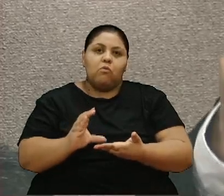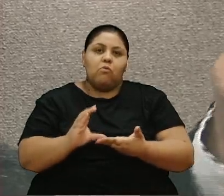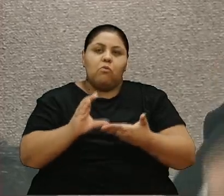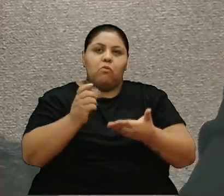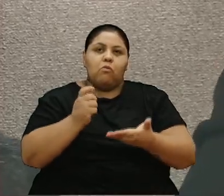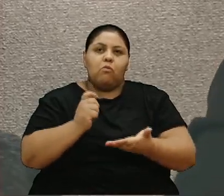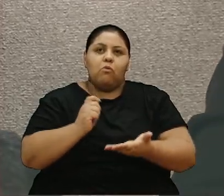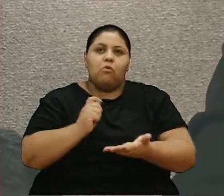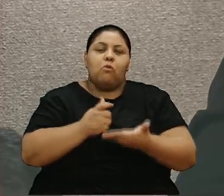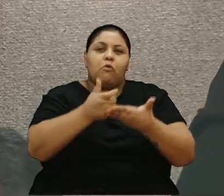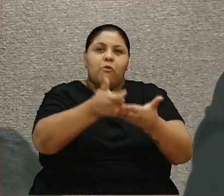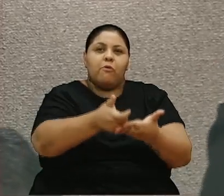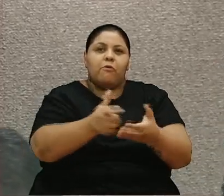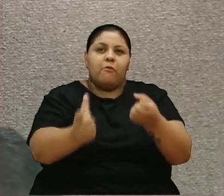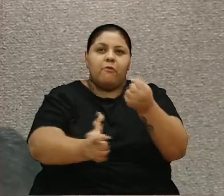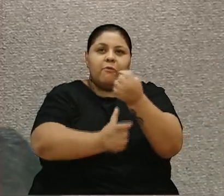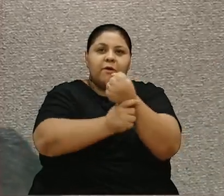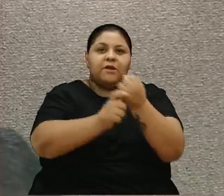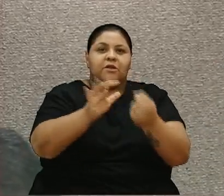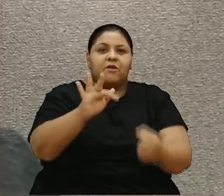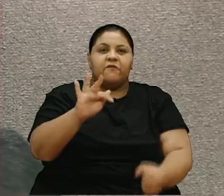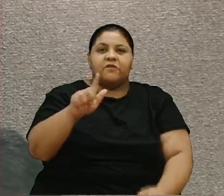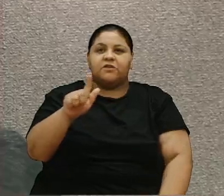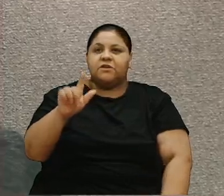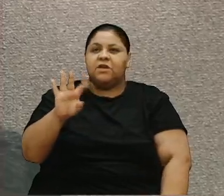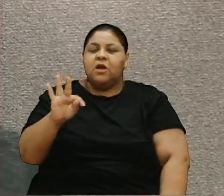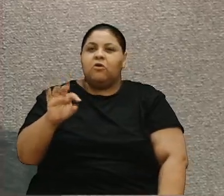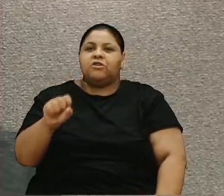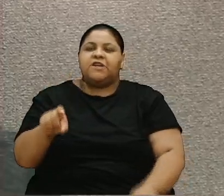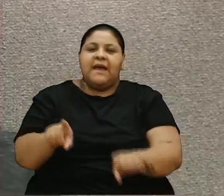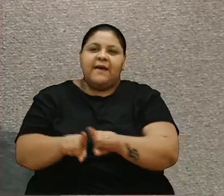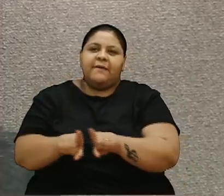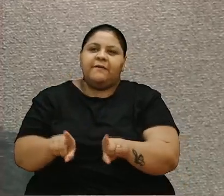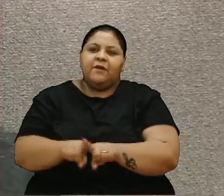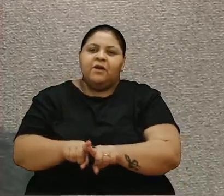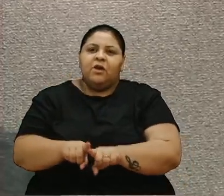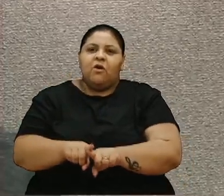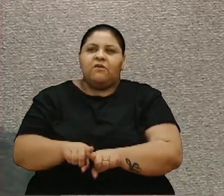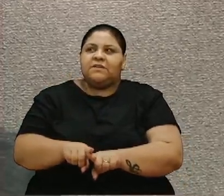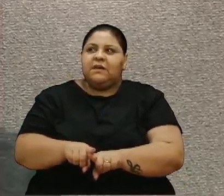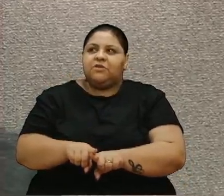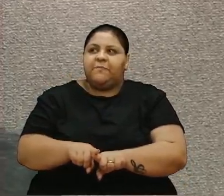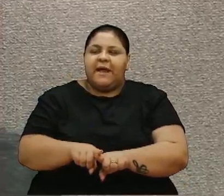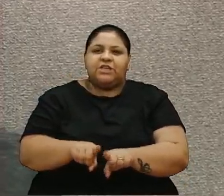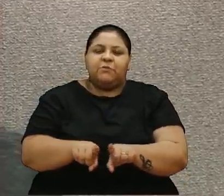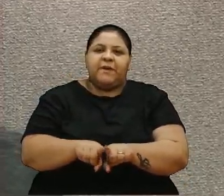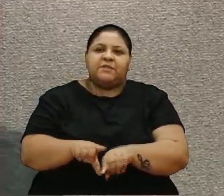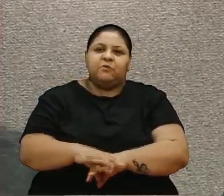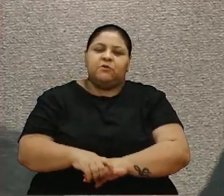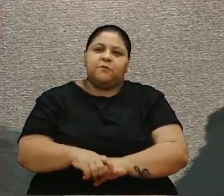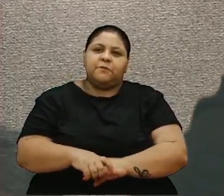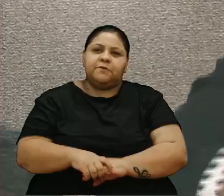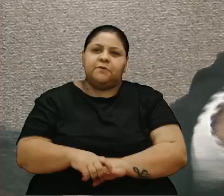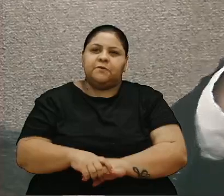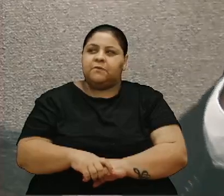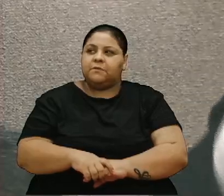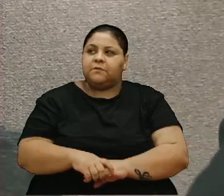com garantia do FGTS. Senhores, eu tenho uma notícia aqui que ontem